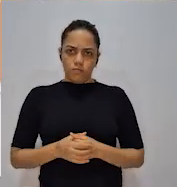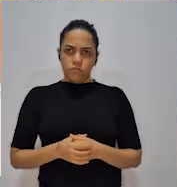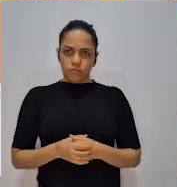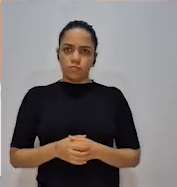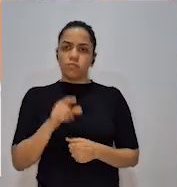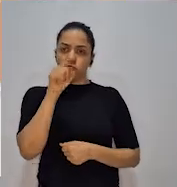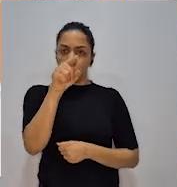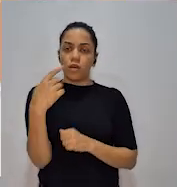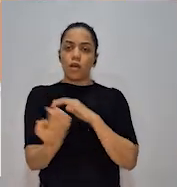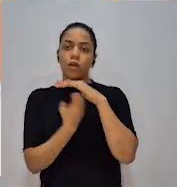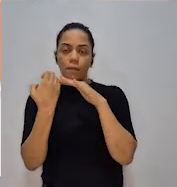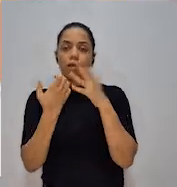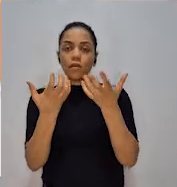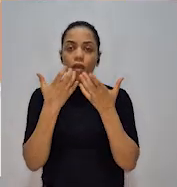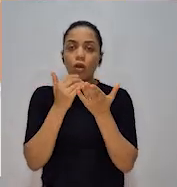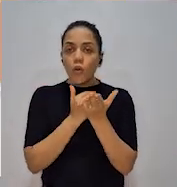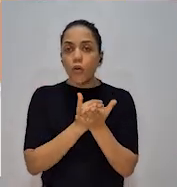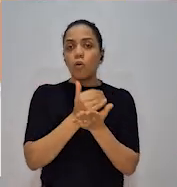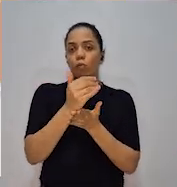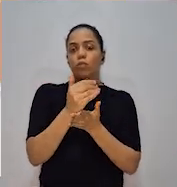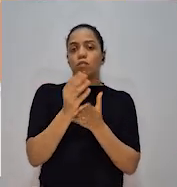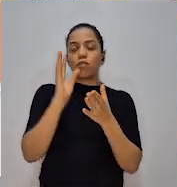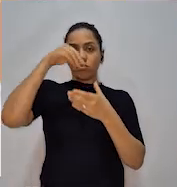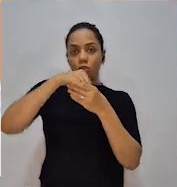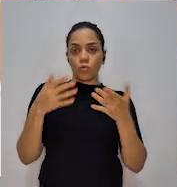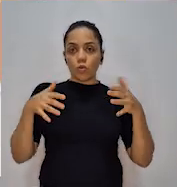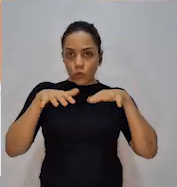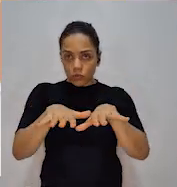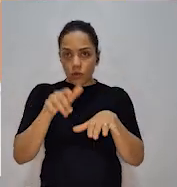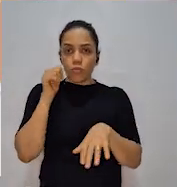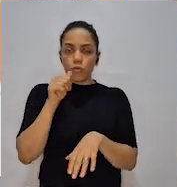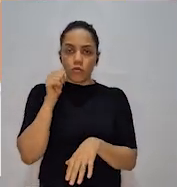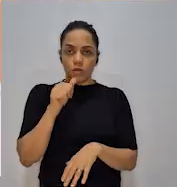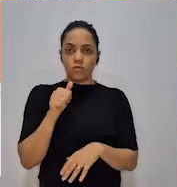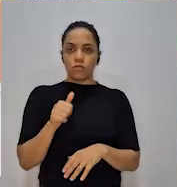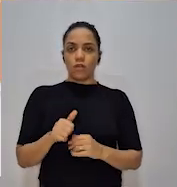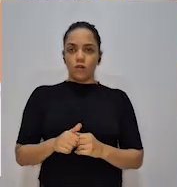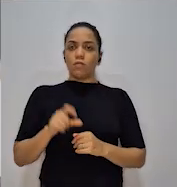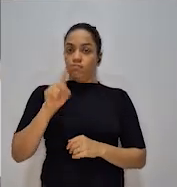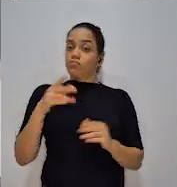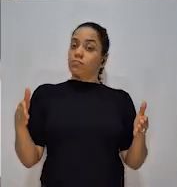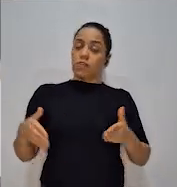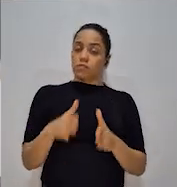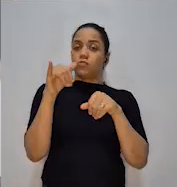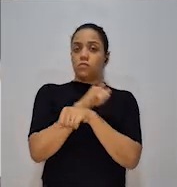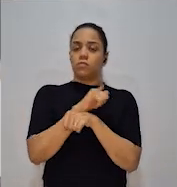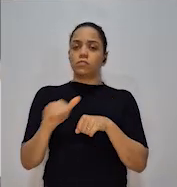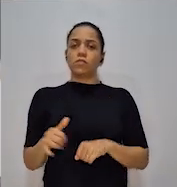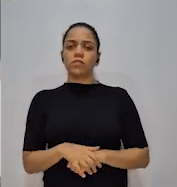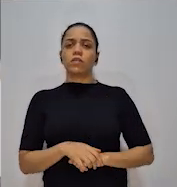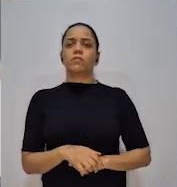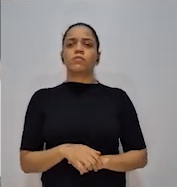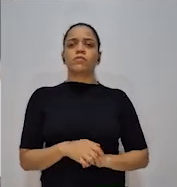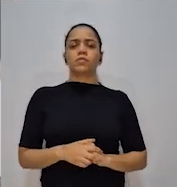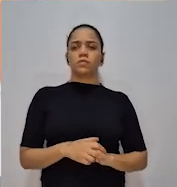Se a sua empresa quer iniciar pela inclusão, por exemplo, de mulheres, esse é o caminho. Não dá para